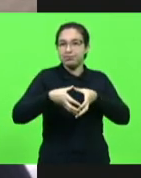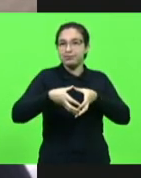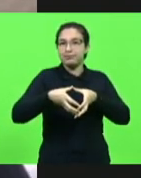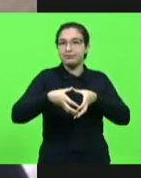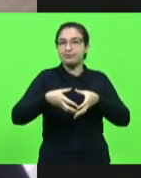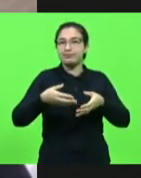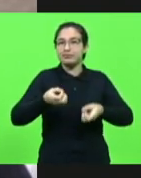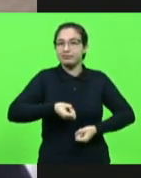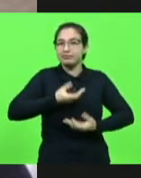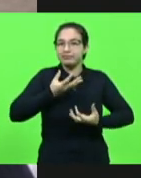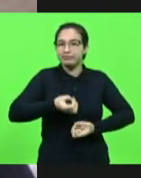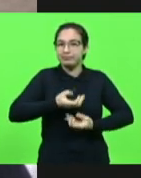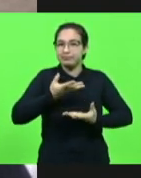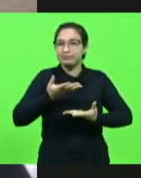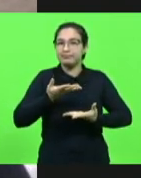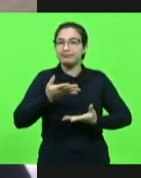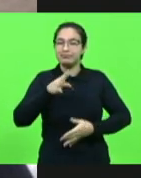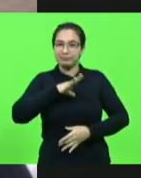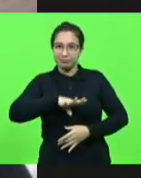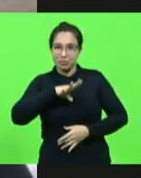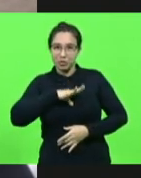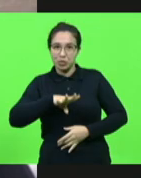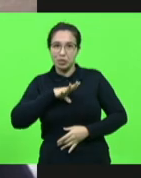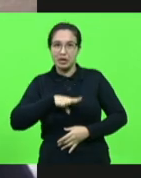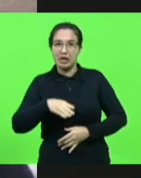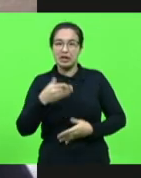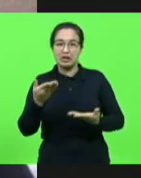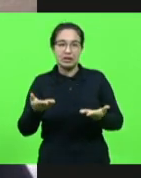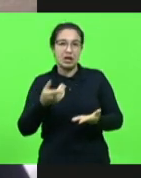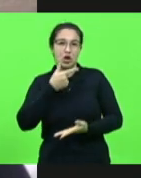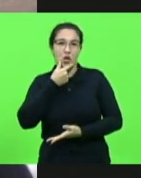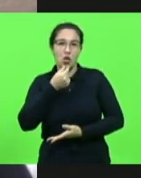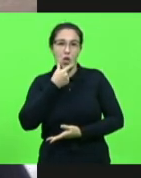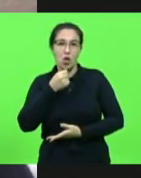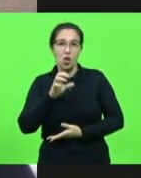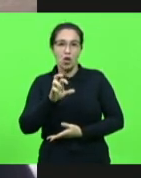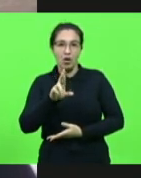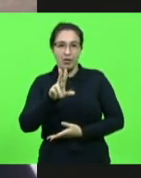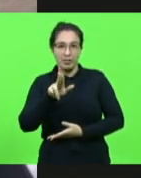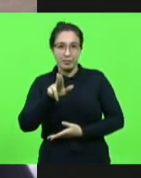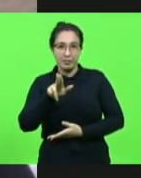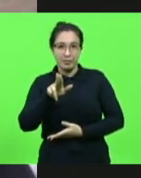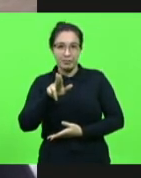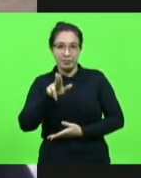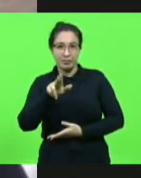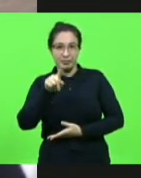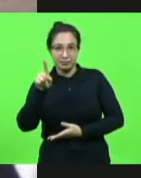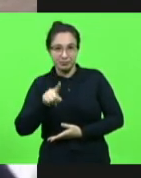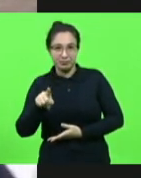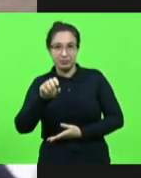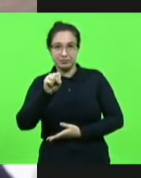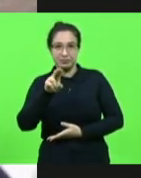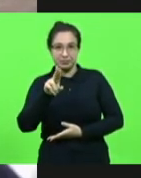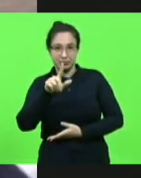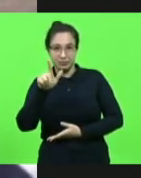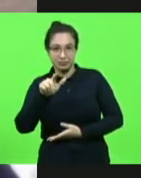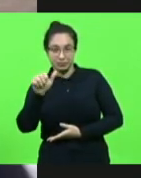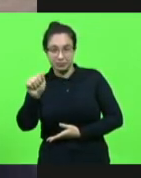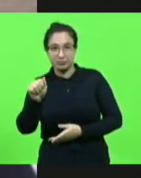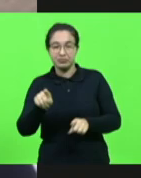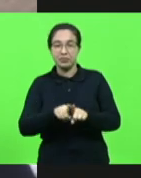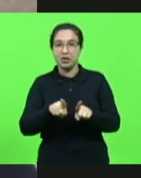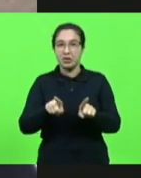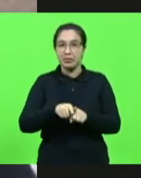língua portuguesa, da envergadura de um Cruz de Souza, embora em memória, do ex-presidente Hélio Ramos, o